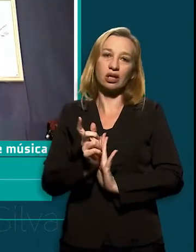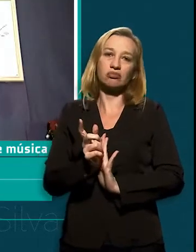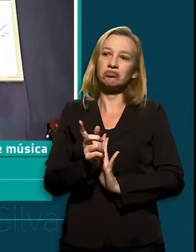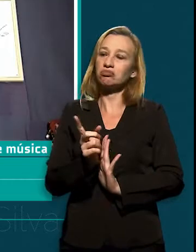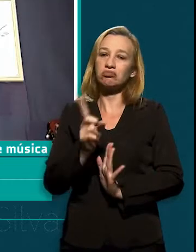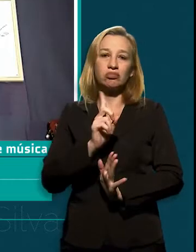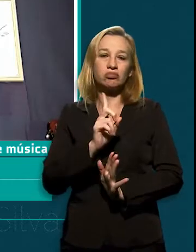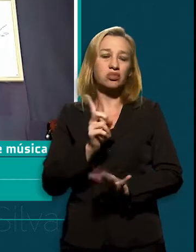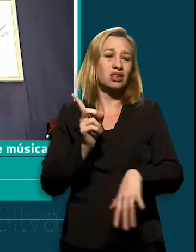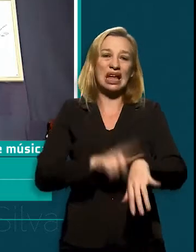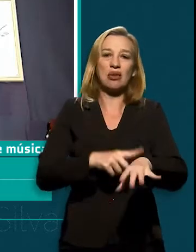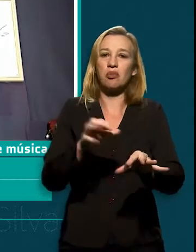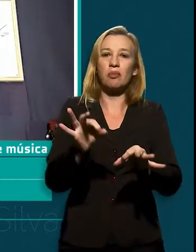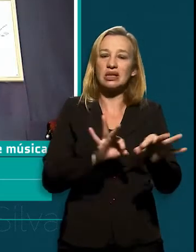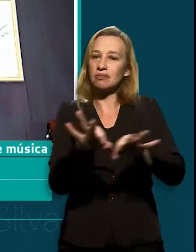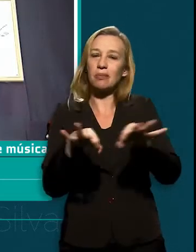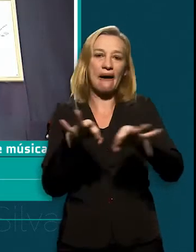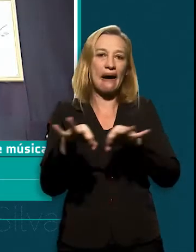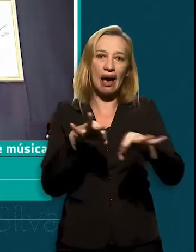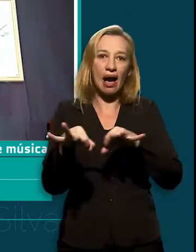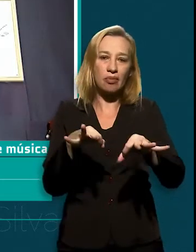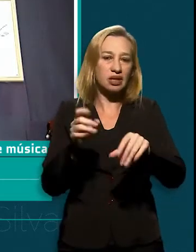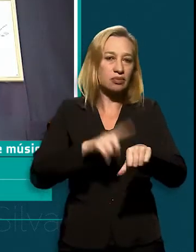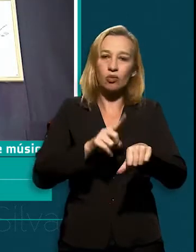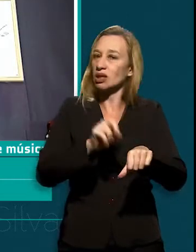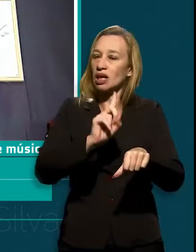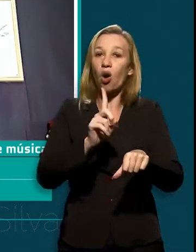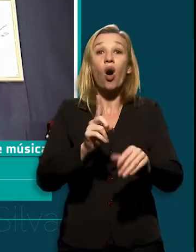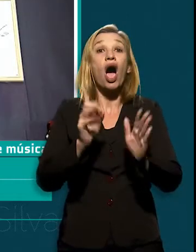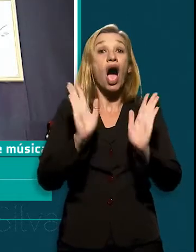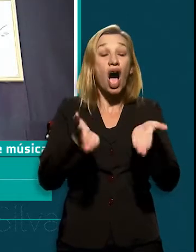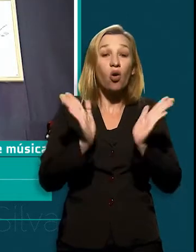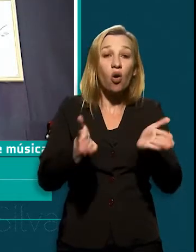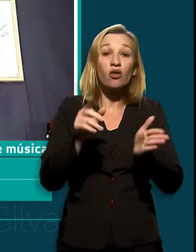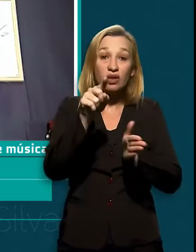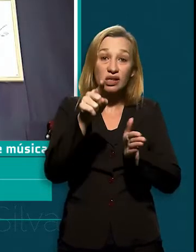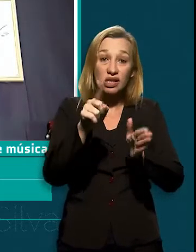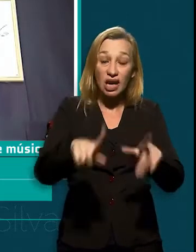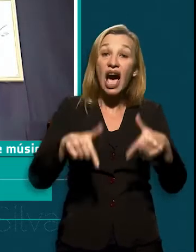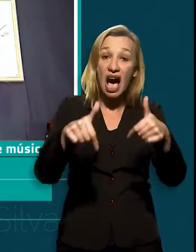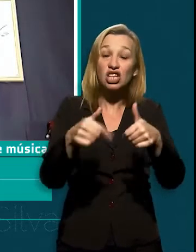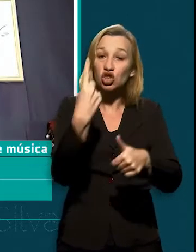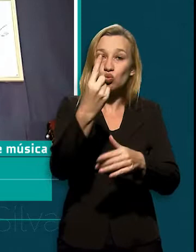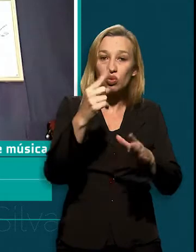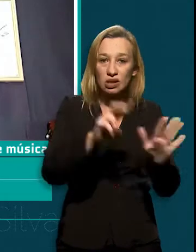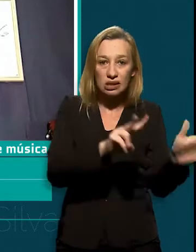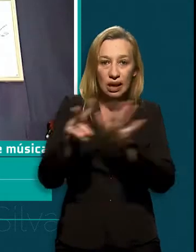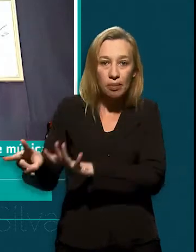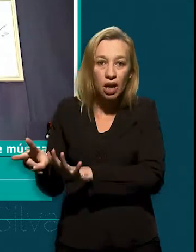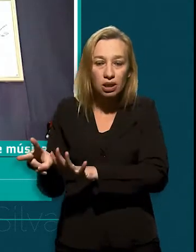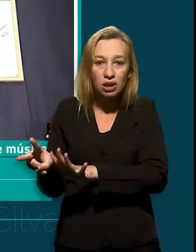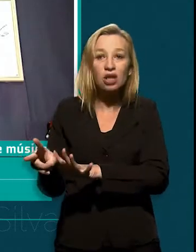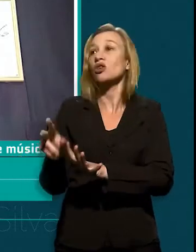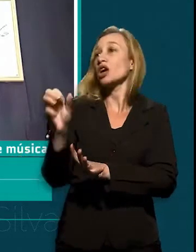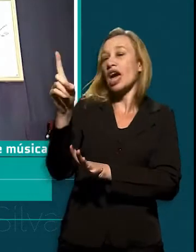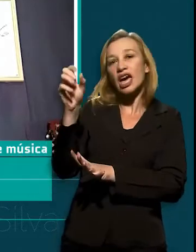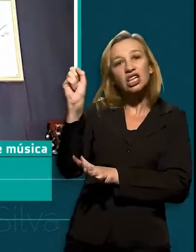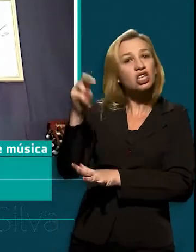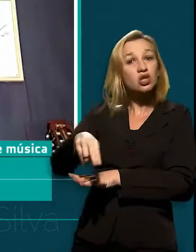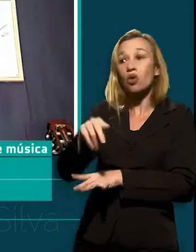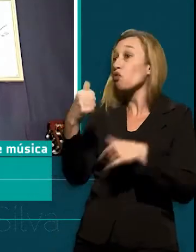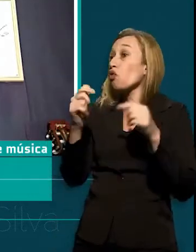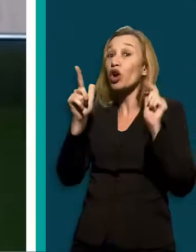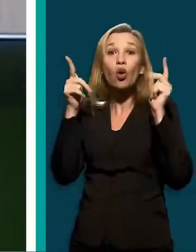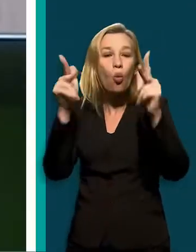para se organizar. O Edson falou isso perfeito, assim, não teve tempo. Ou você se organiza agora, em uma semana, foi mais ou menos isso, Edson.